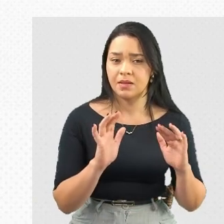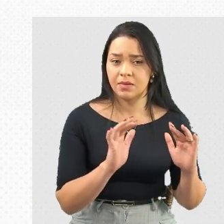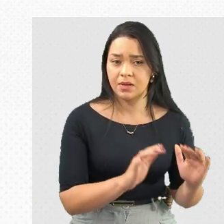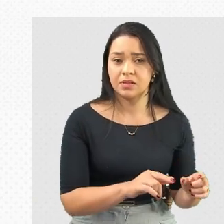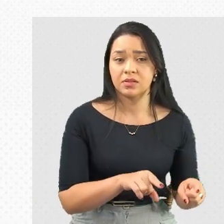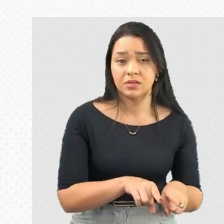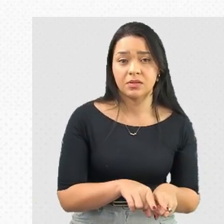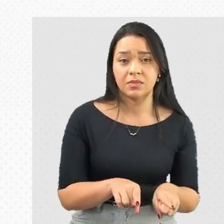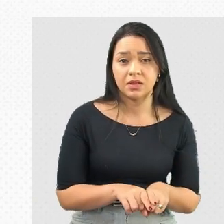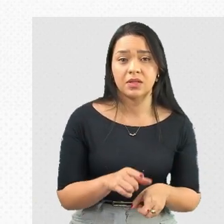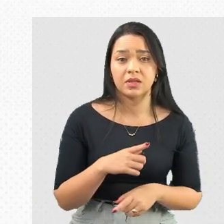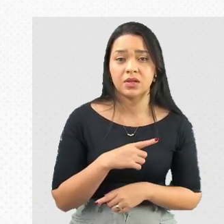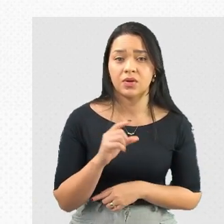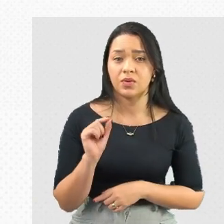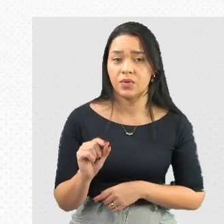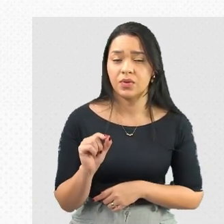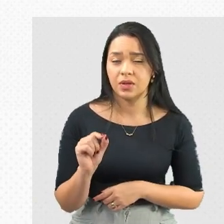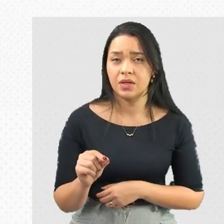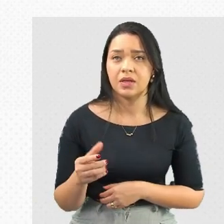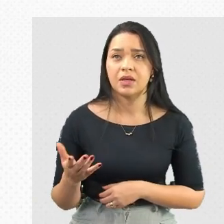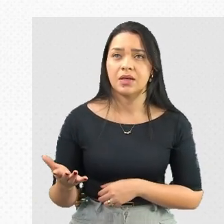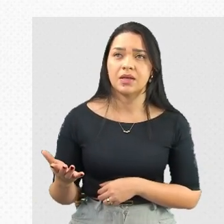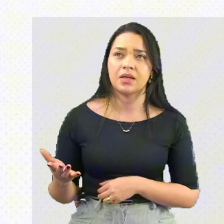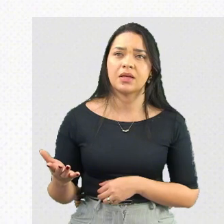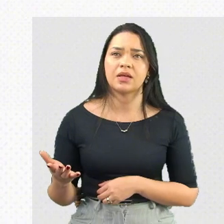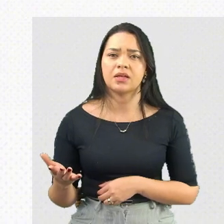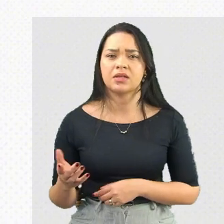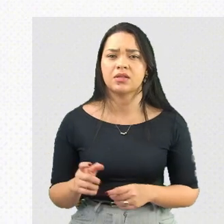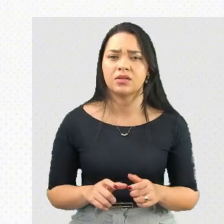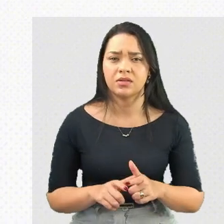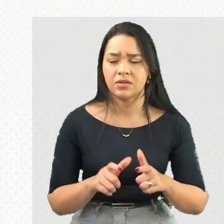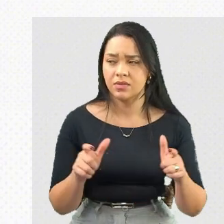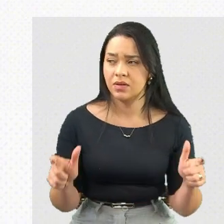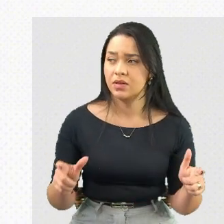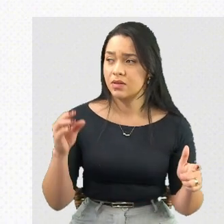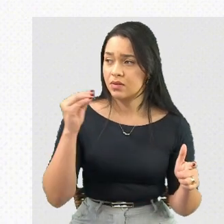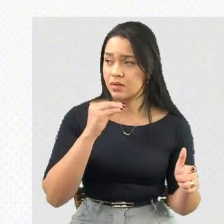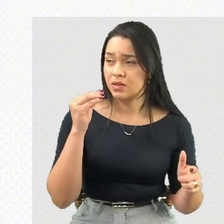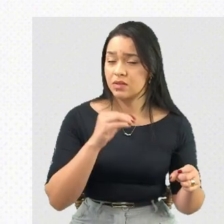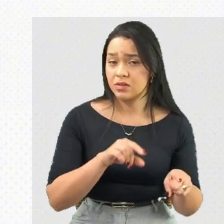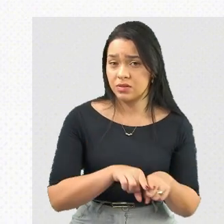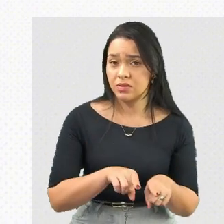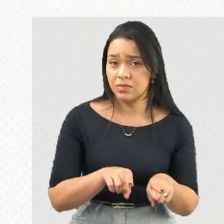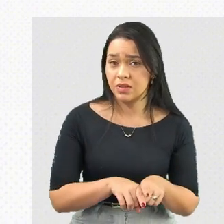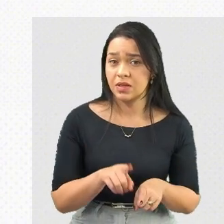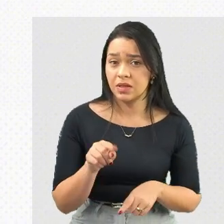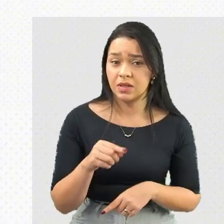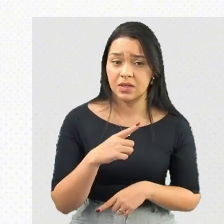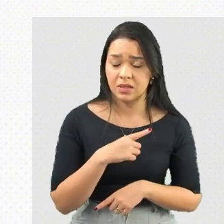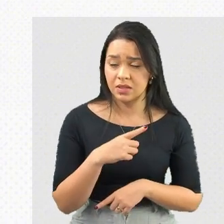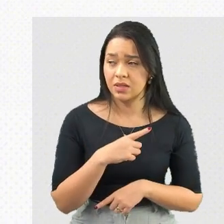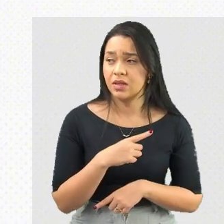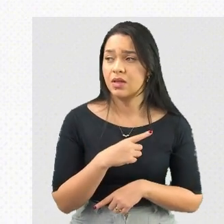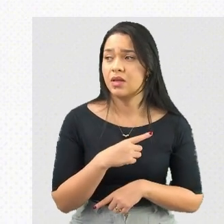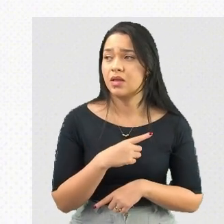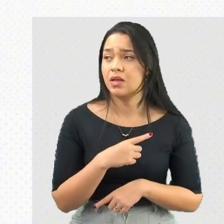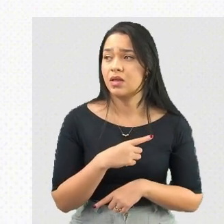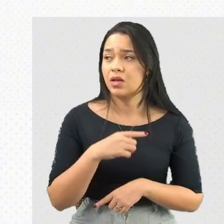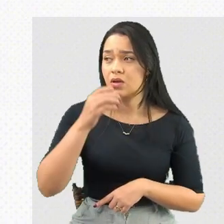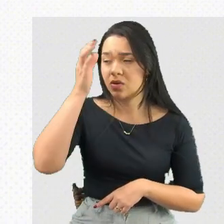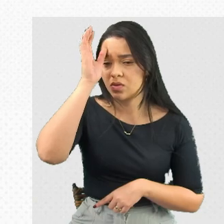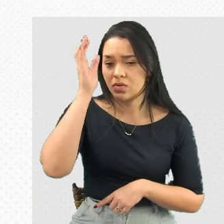eles ocupam uma condição de múltiplas vulnerabilidades. São vulnerabilidades em âmbitos